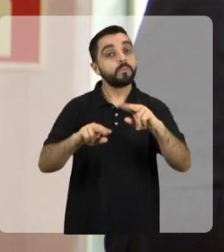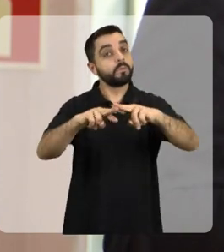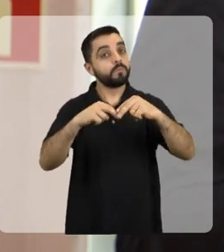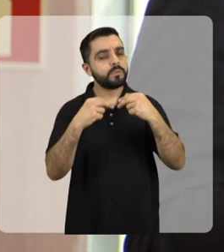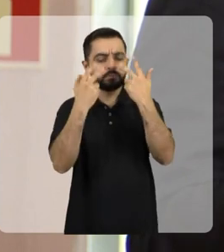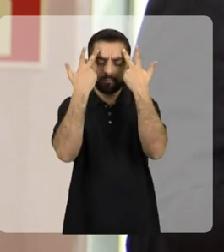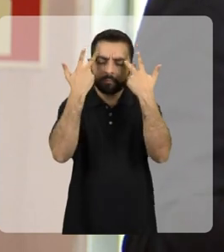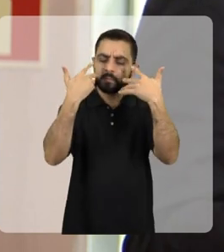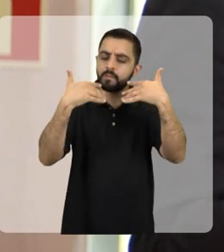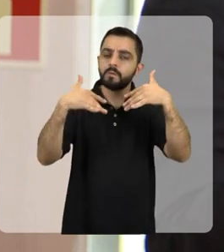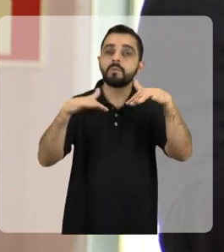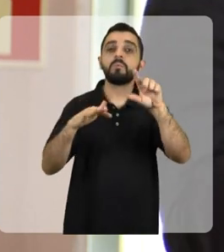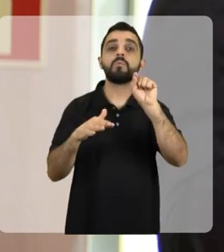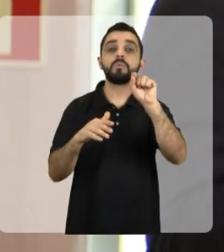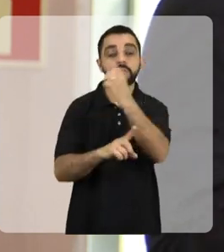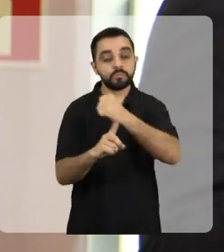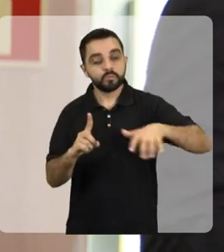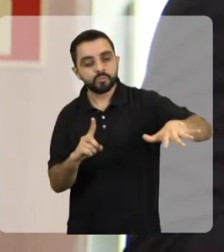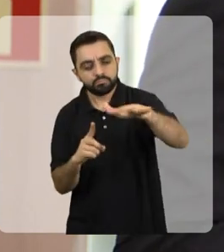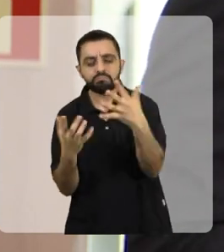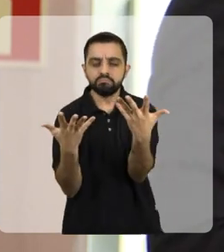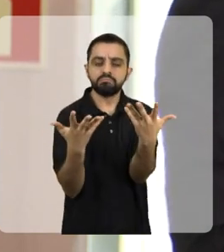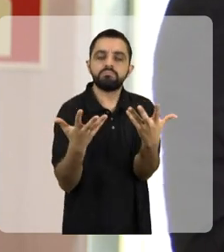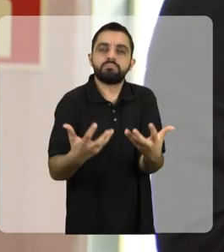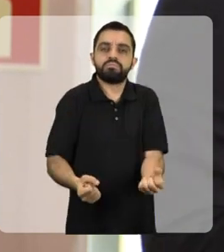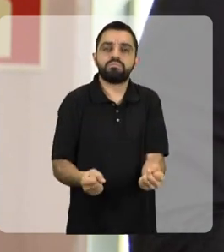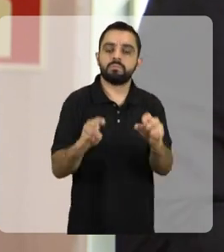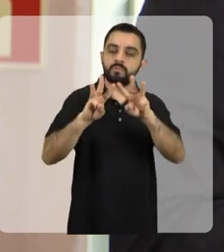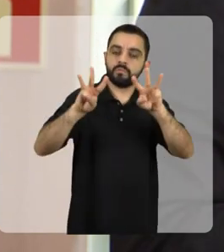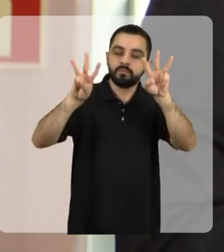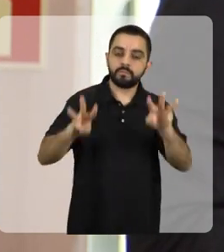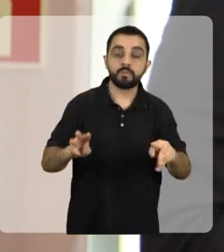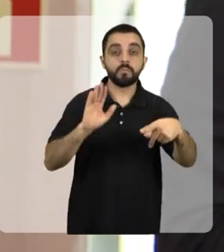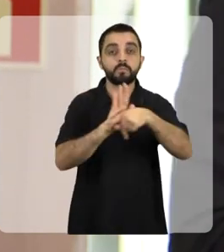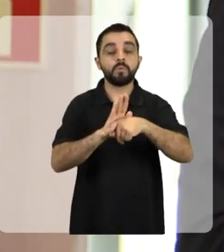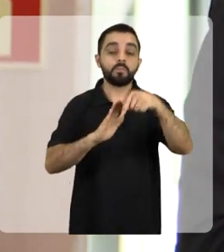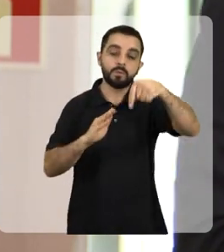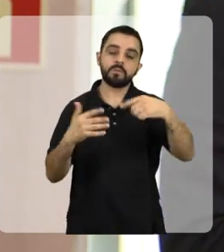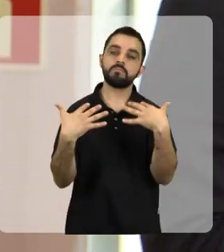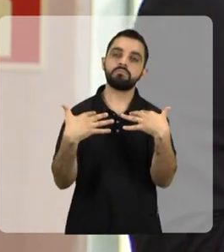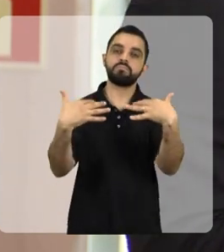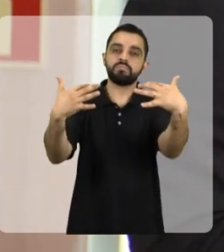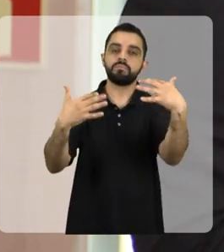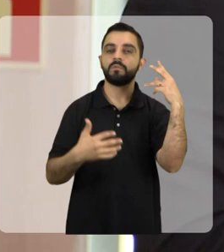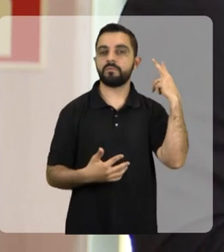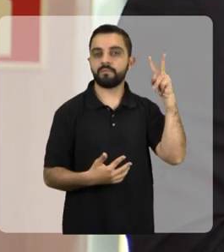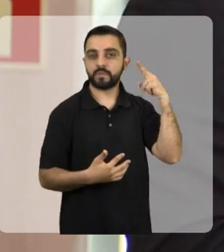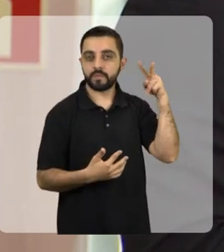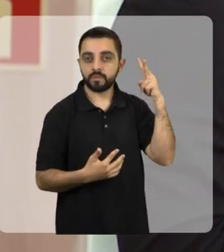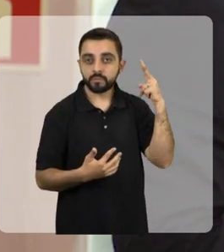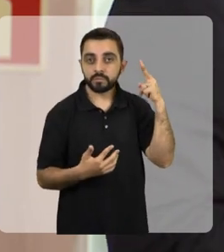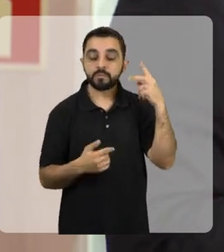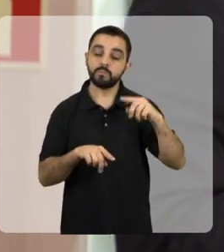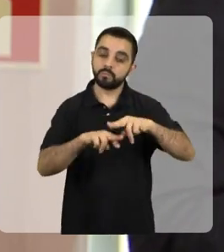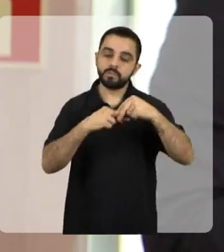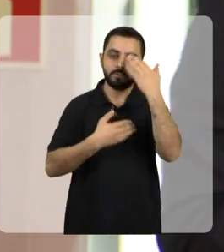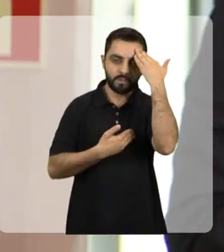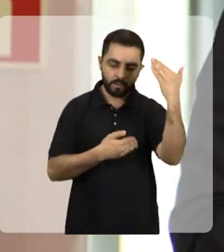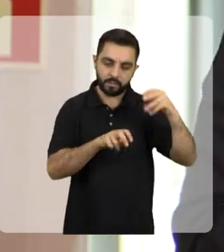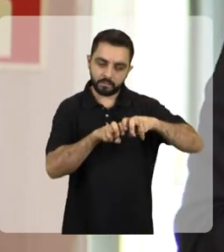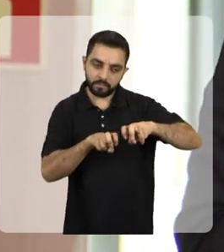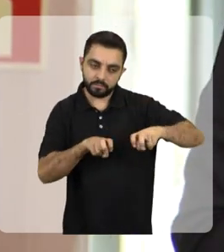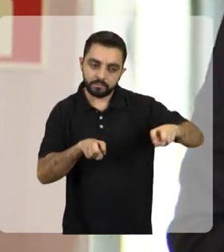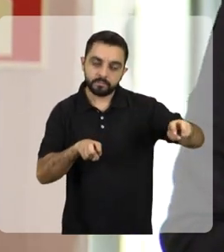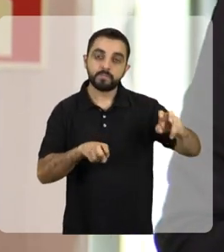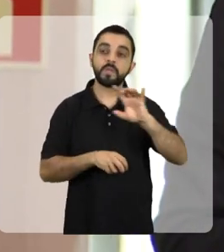natural que a universidade fosse abraçada por essa casa do povo curitibano e, por essa razão, eu agradeço à mesa e a